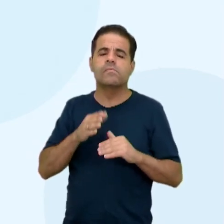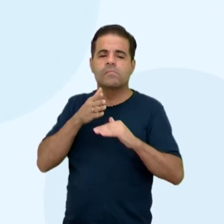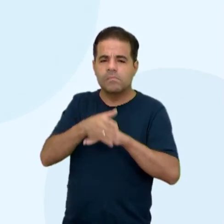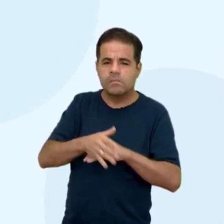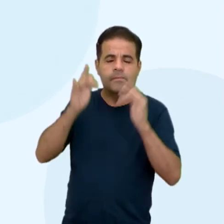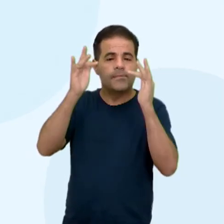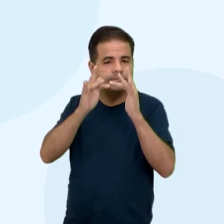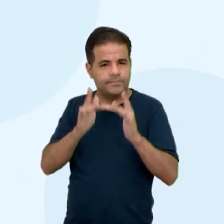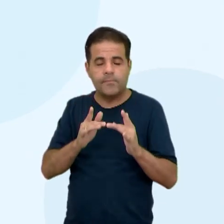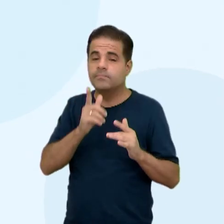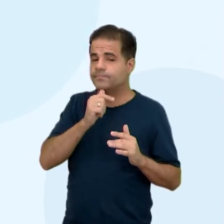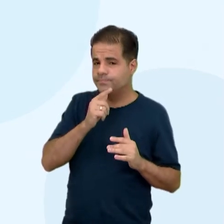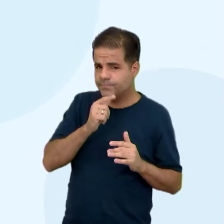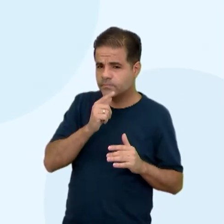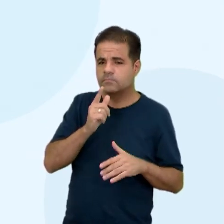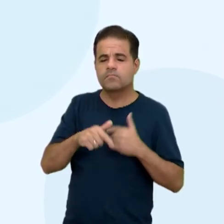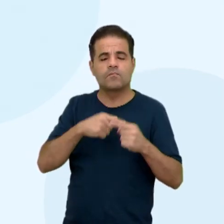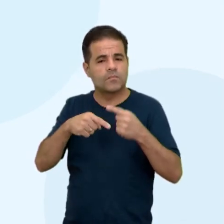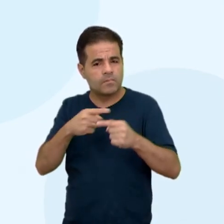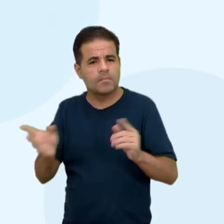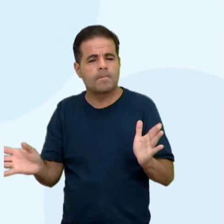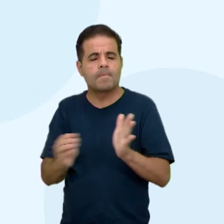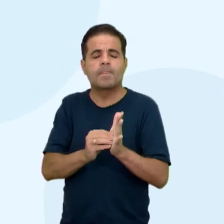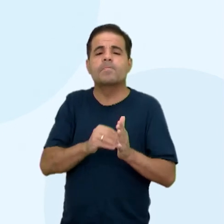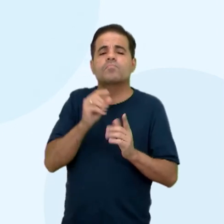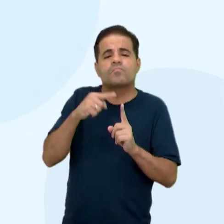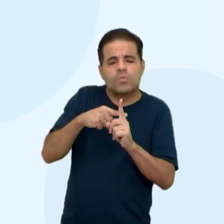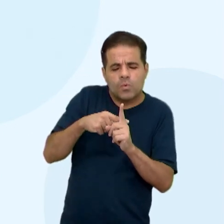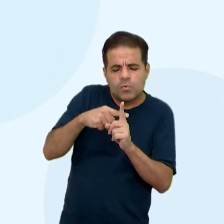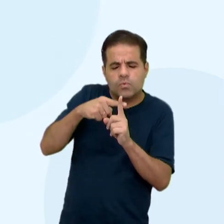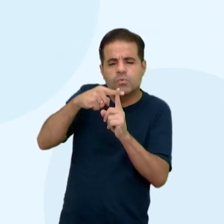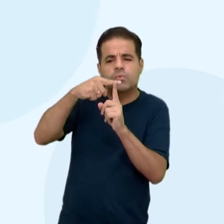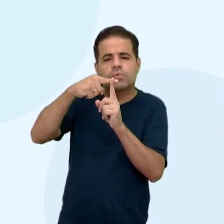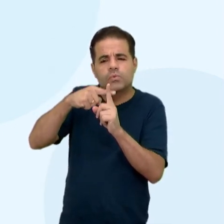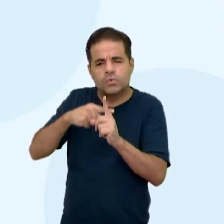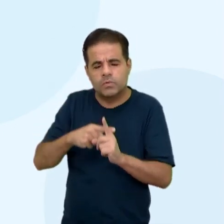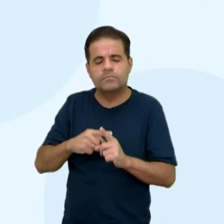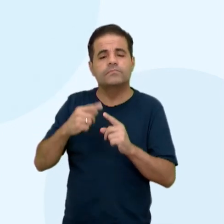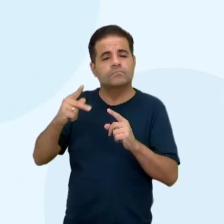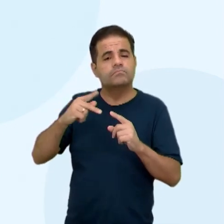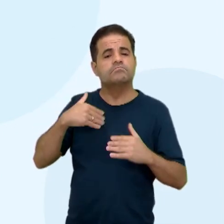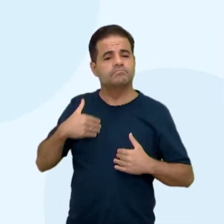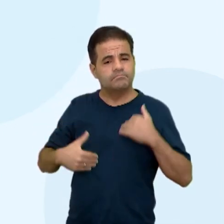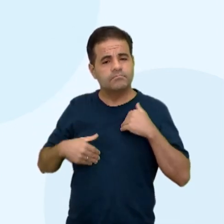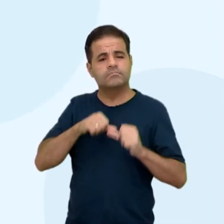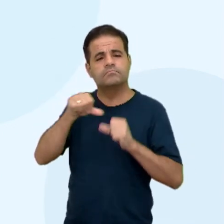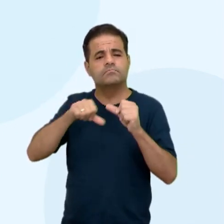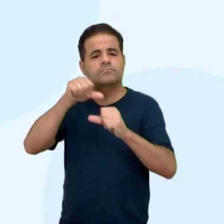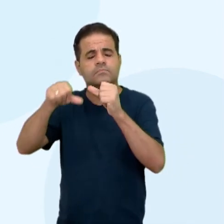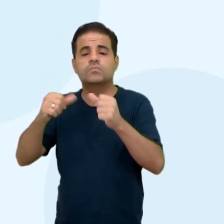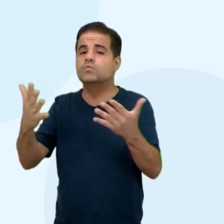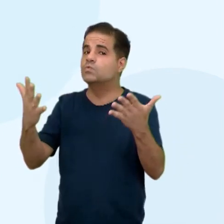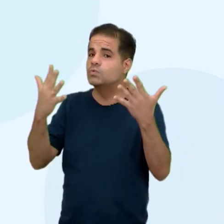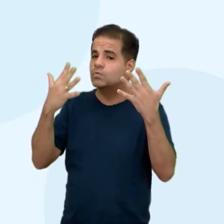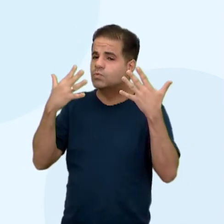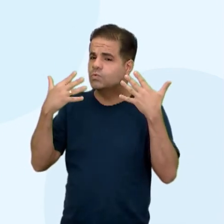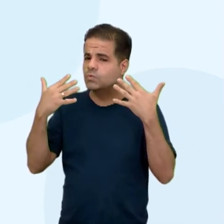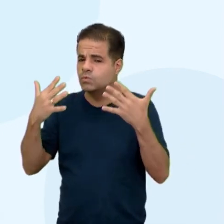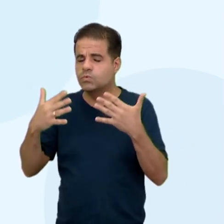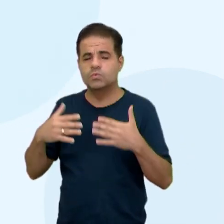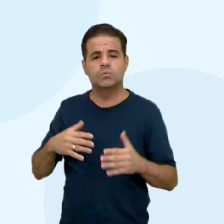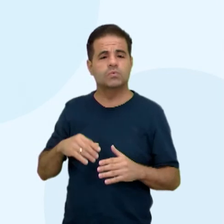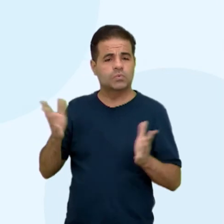com a água provoca uma alteração na sua temperatura, inclusive no seu estado físico, transformando em calor. O vapor de